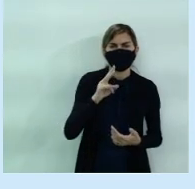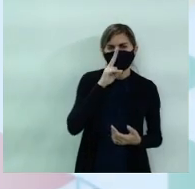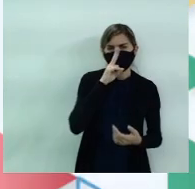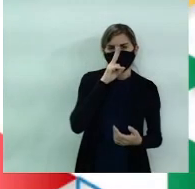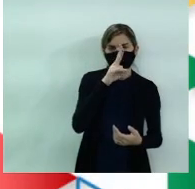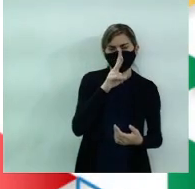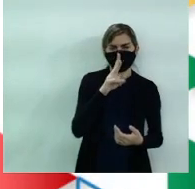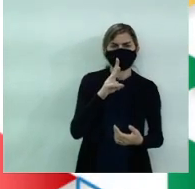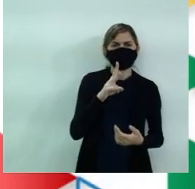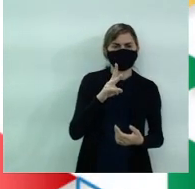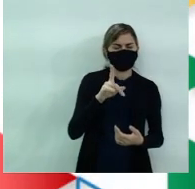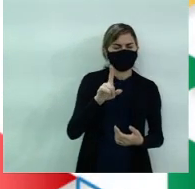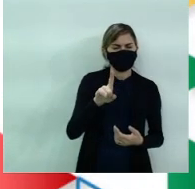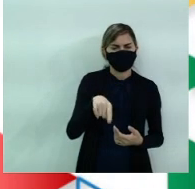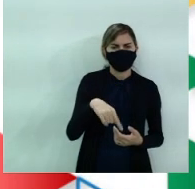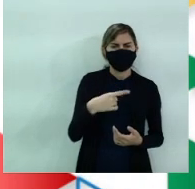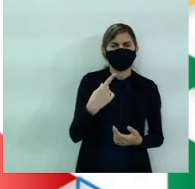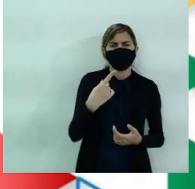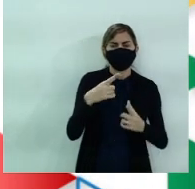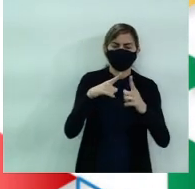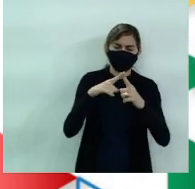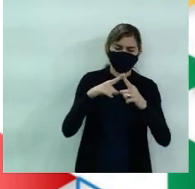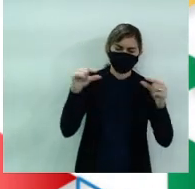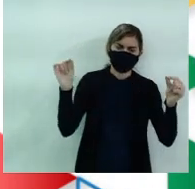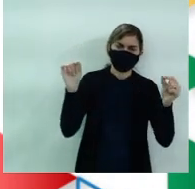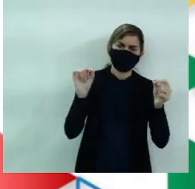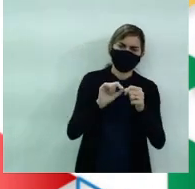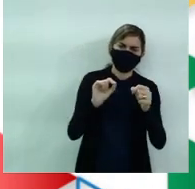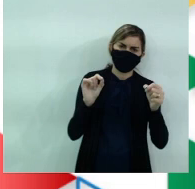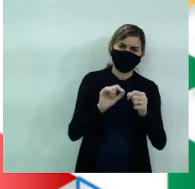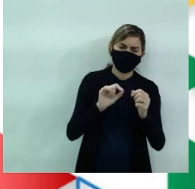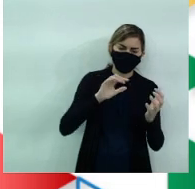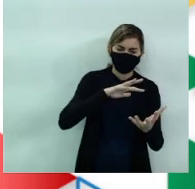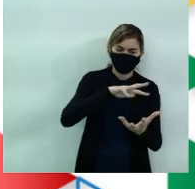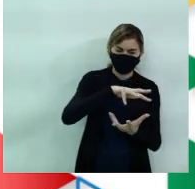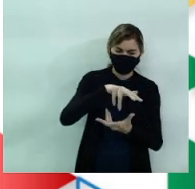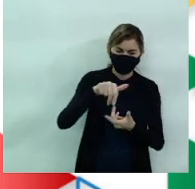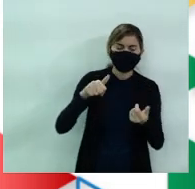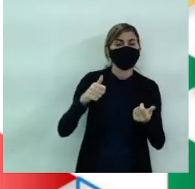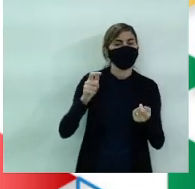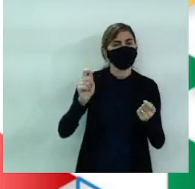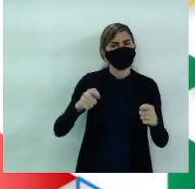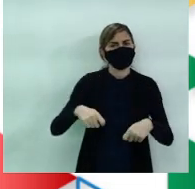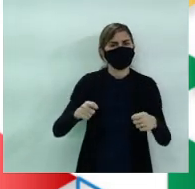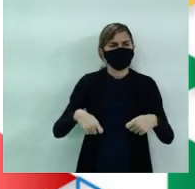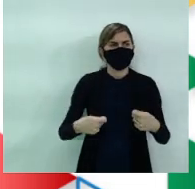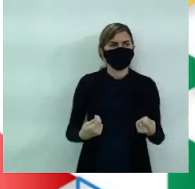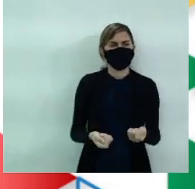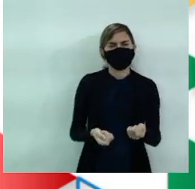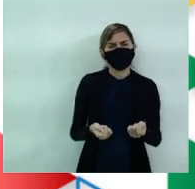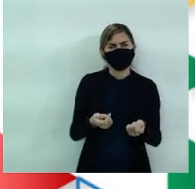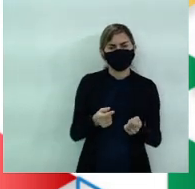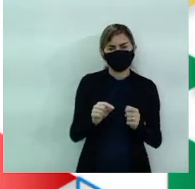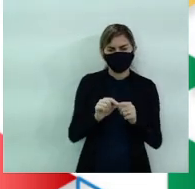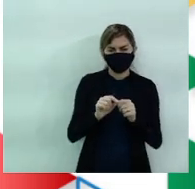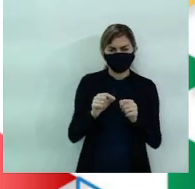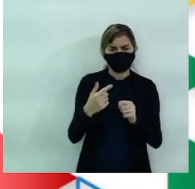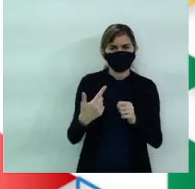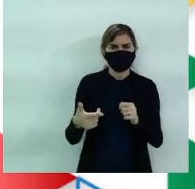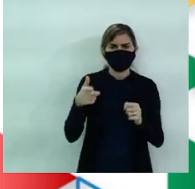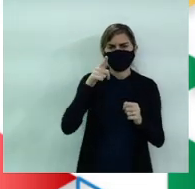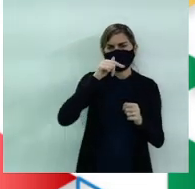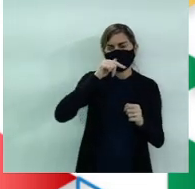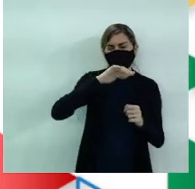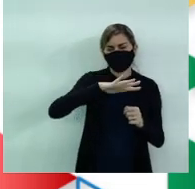força gravitacional que a Lua ela faz sobre a Terra, ela é suficiente para arrastar a água